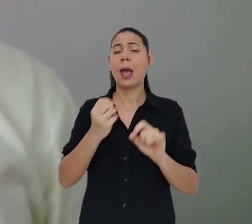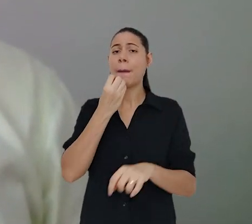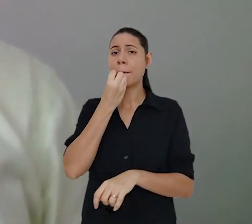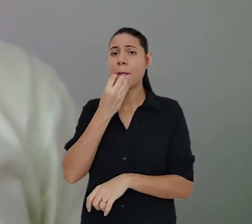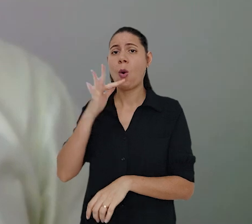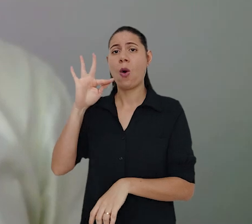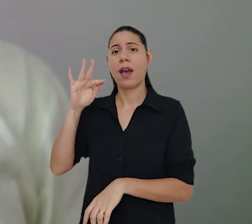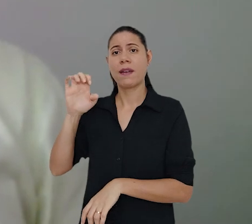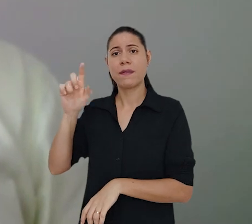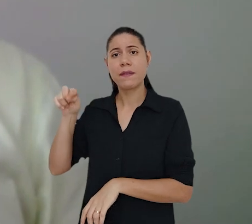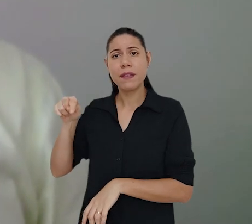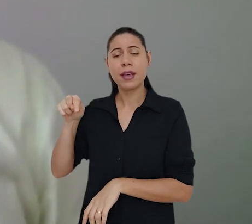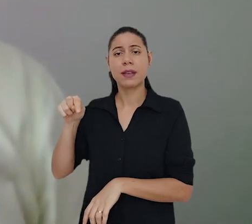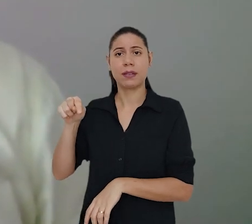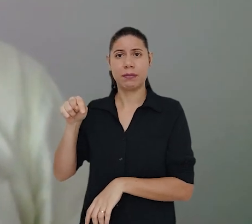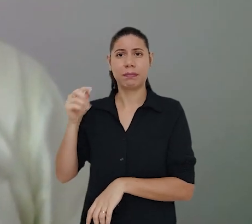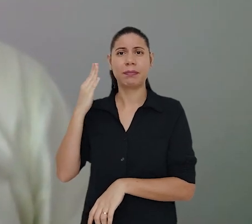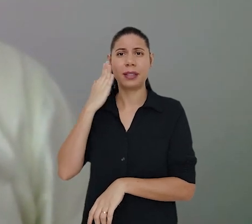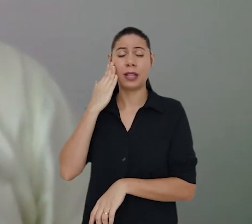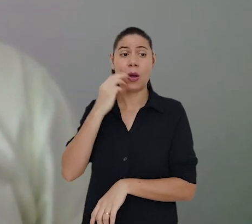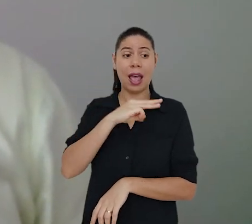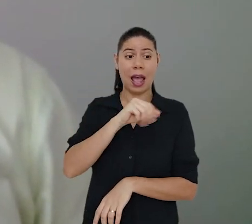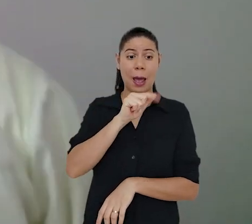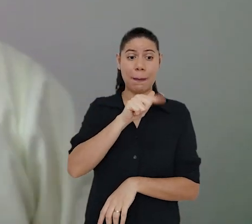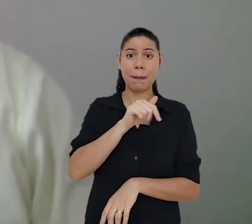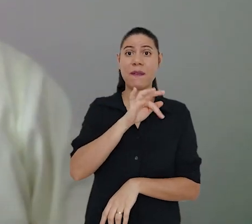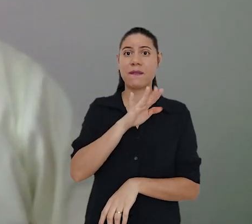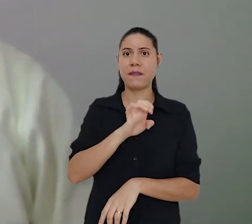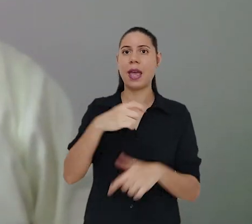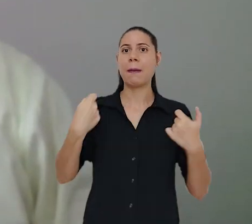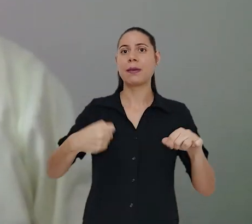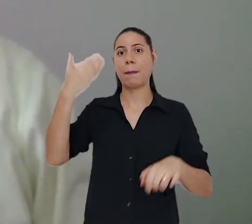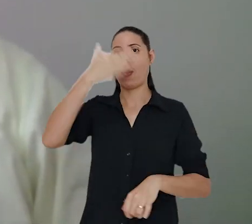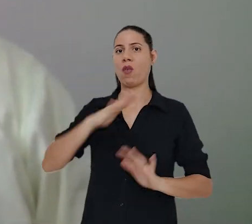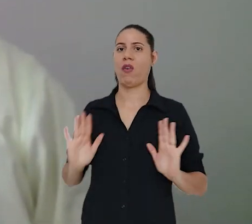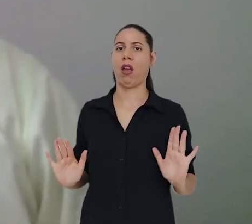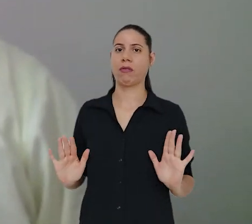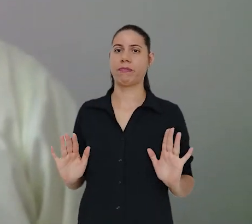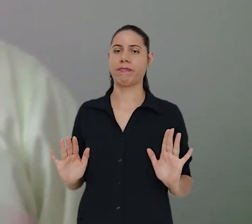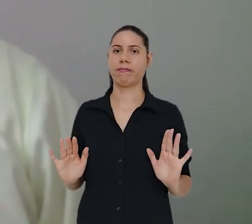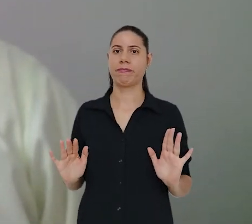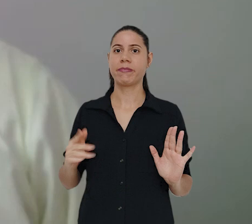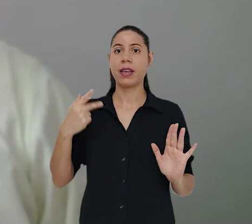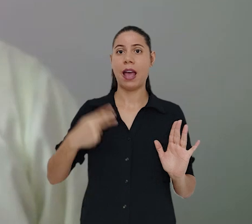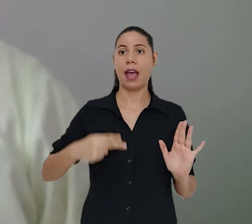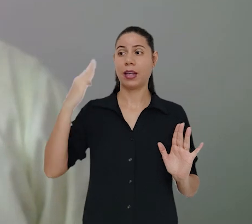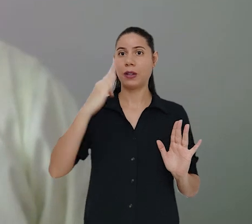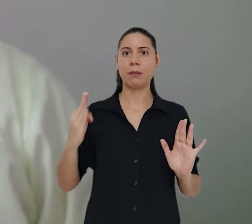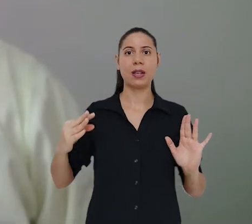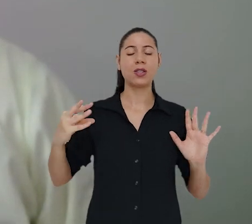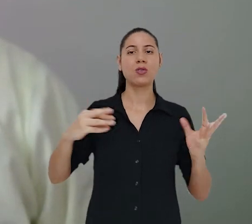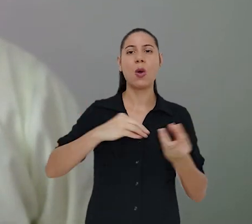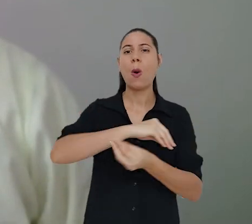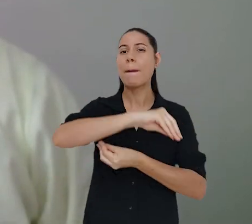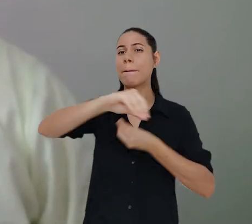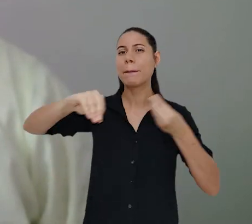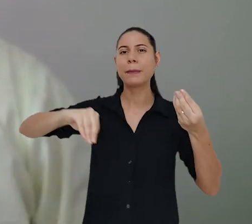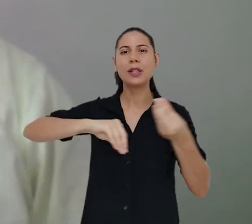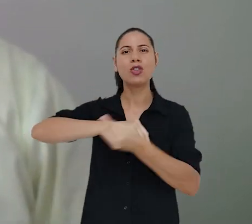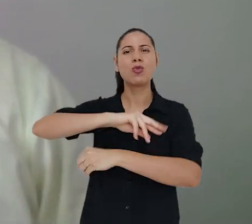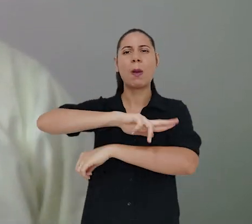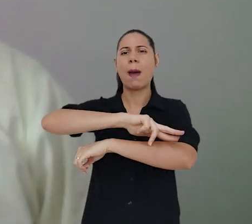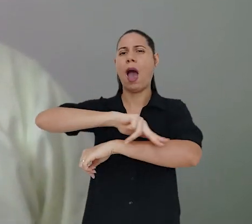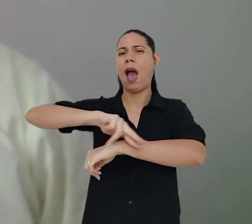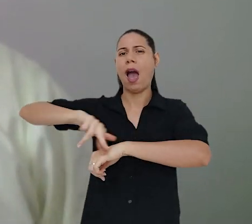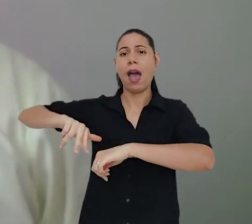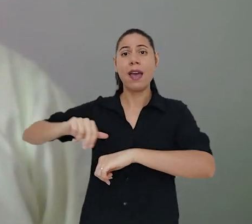boa-fé. A má-fé, ela precisa ser comprovada. E a gente está no país, num dos países mais miscigenados do mundo. Então, como que a gente